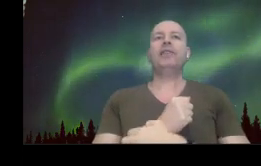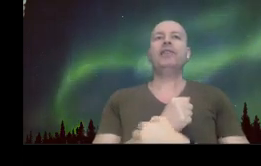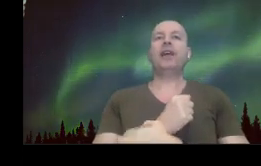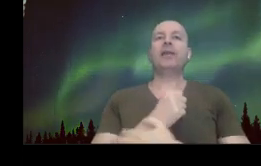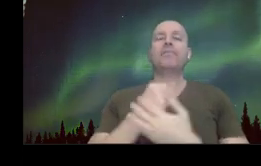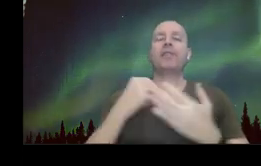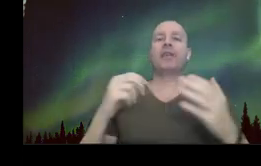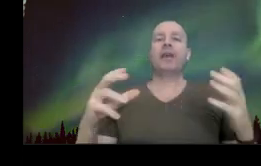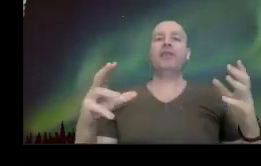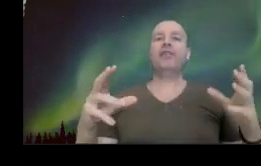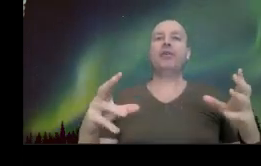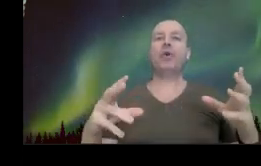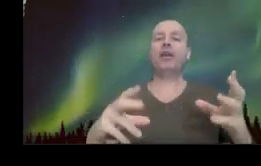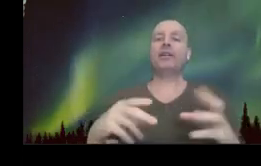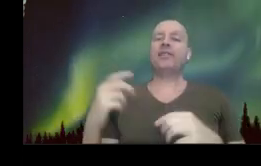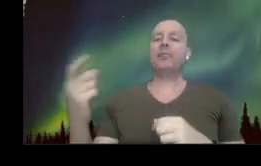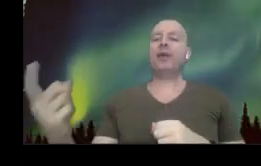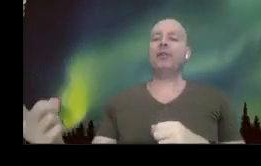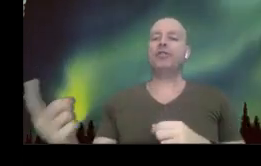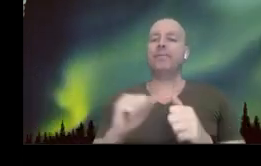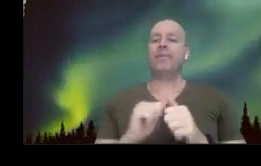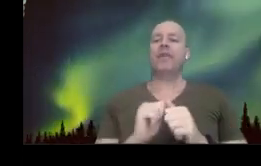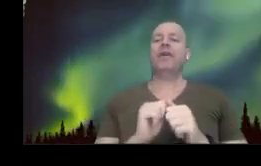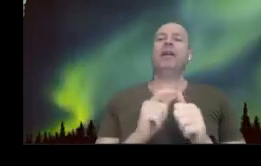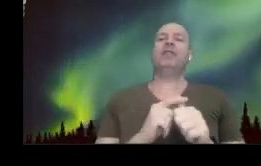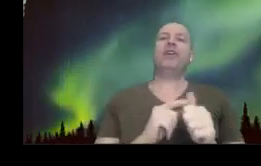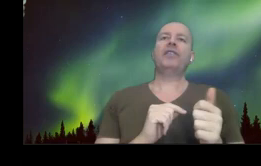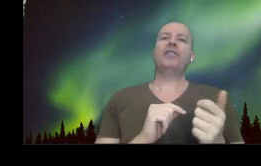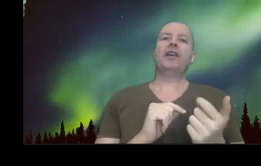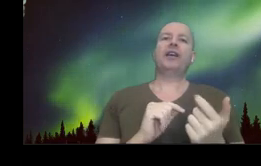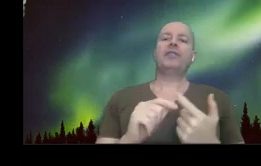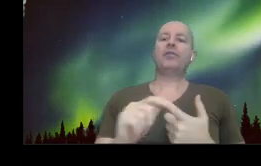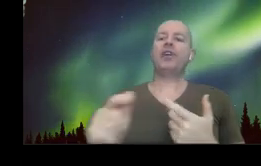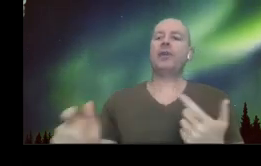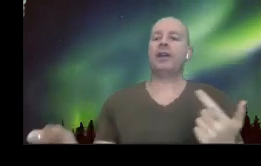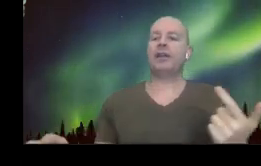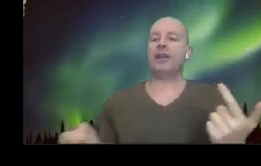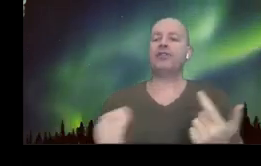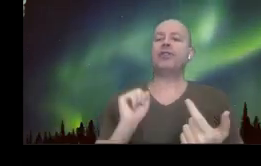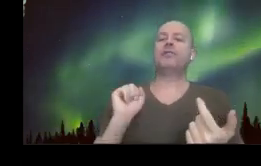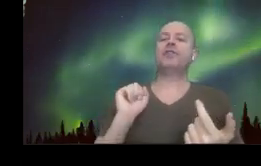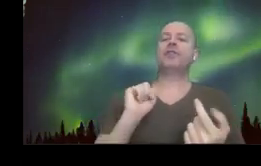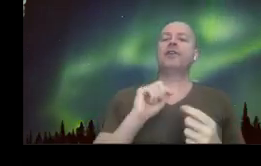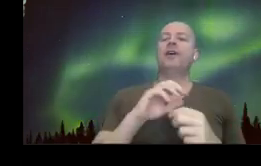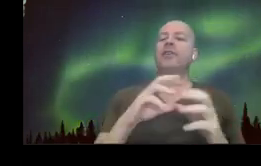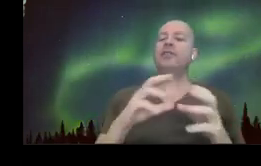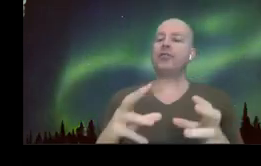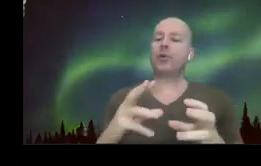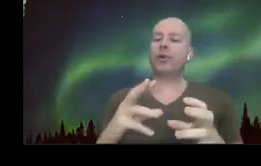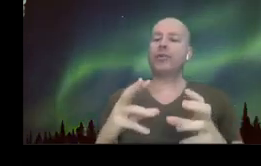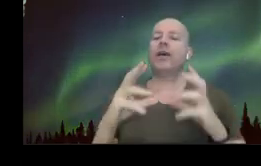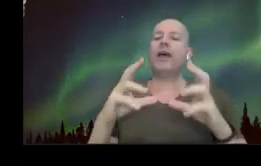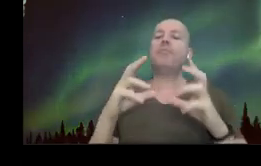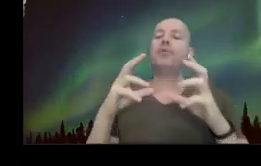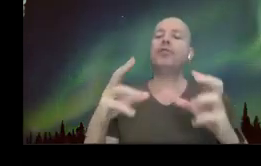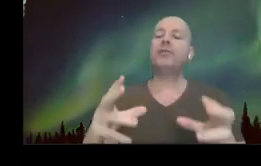Ritápolis, eles fazem coleta de semente, eles fazem criação de abelhas nativas, uma série